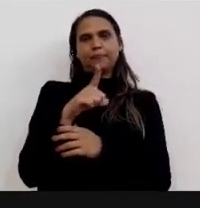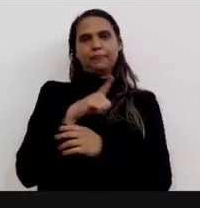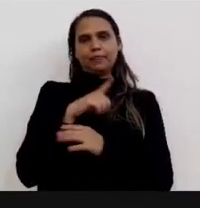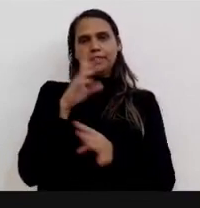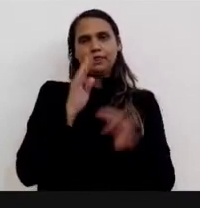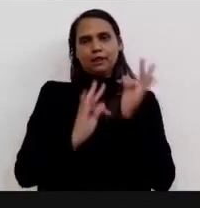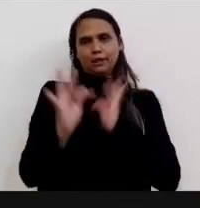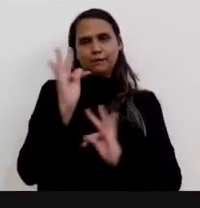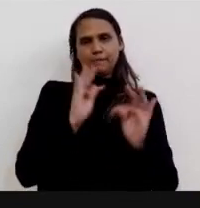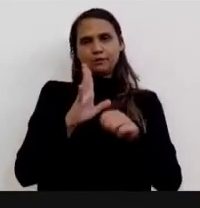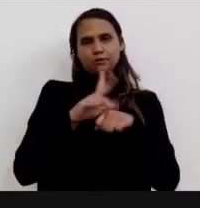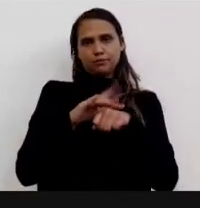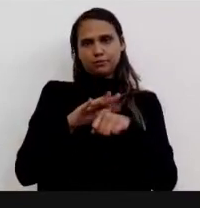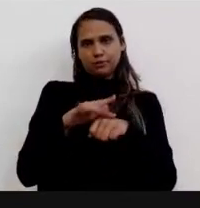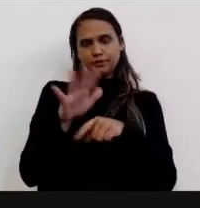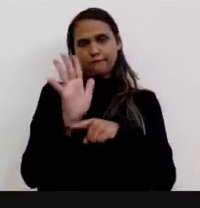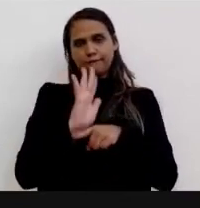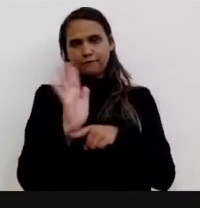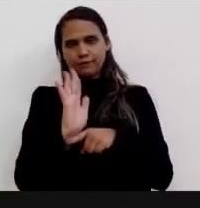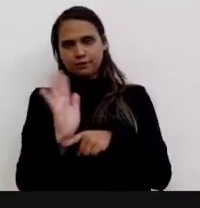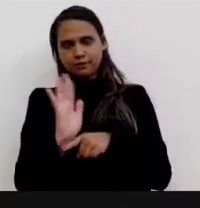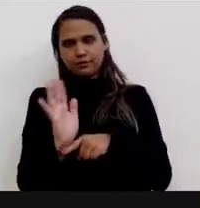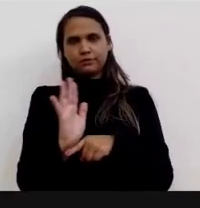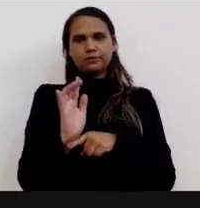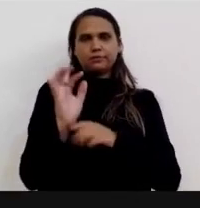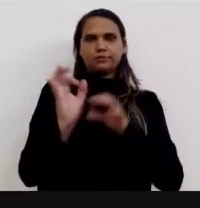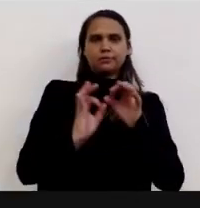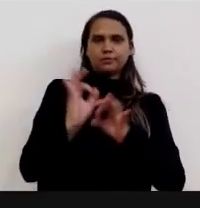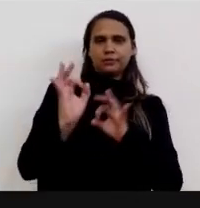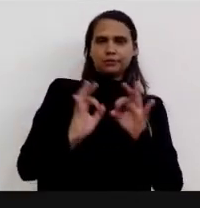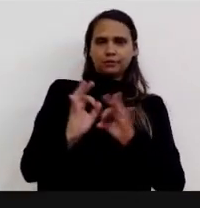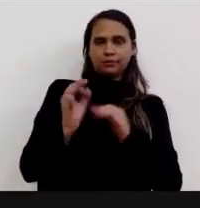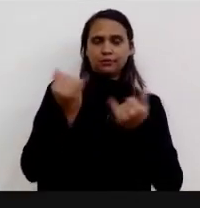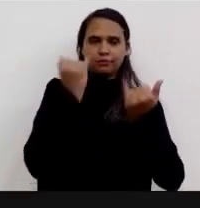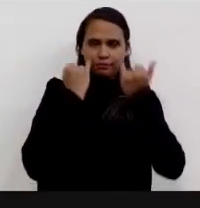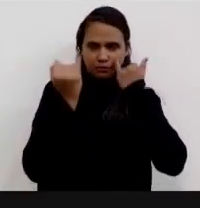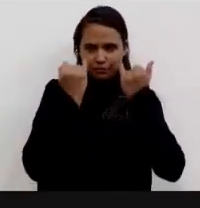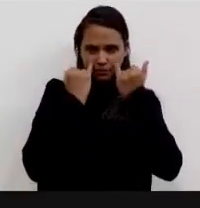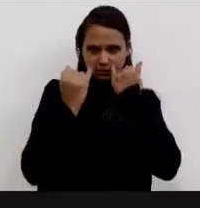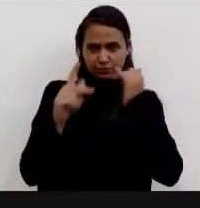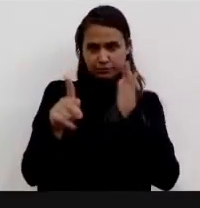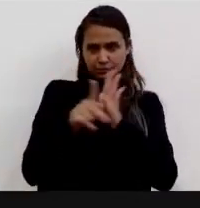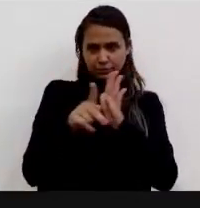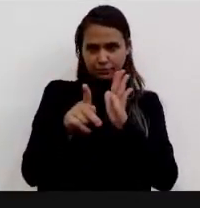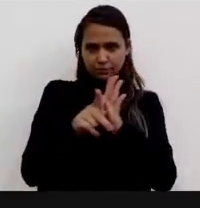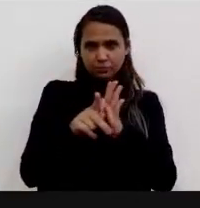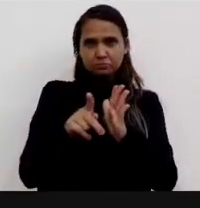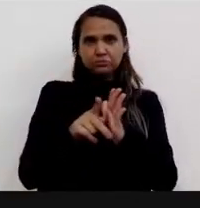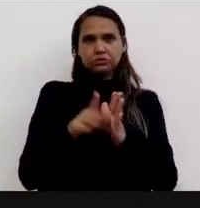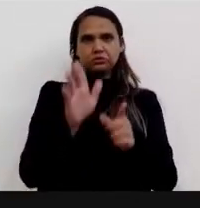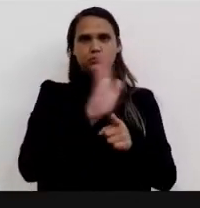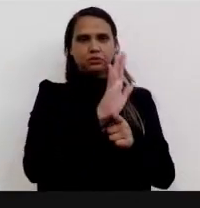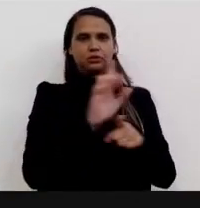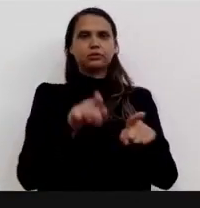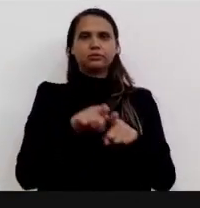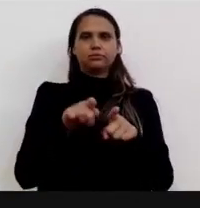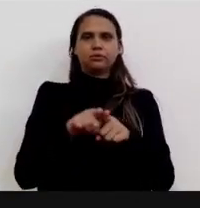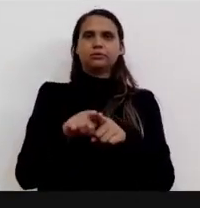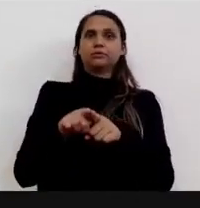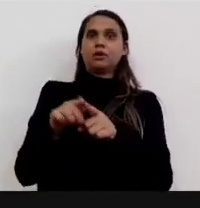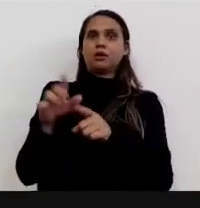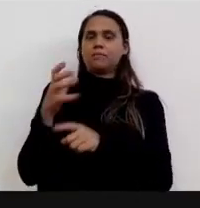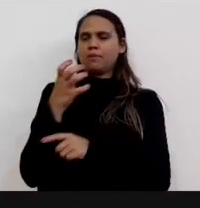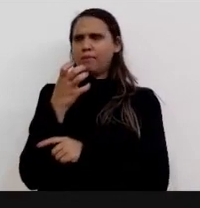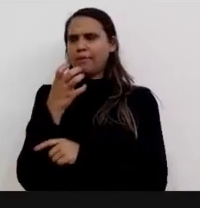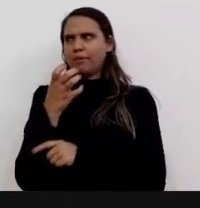doenças por meio de vídeos preparados com informações específicas de imagem e áudio, que são usadas para cada caso, para cada